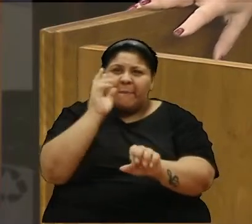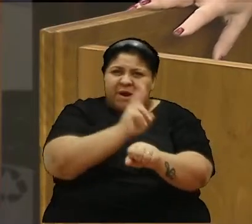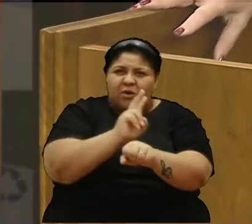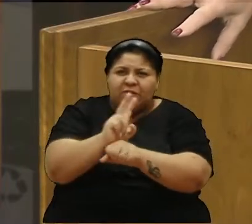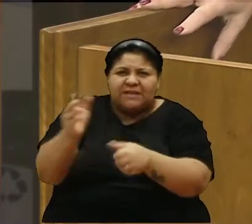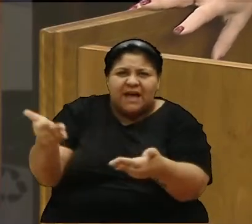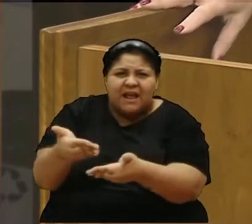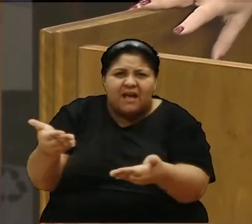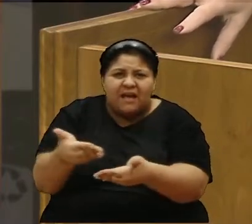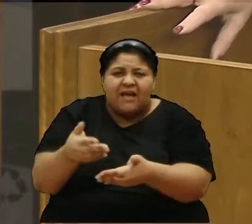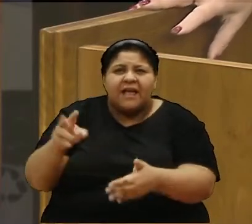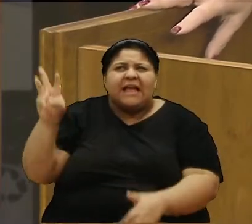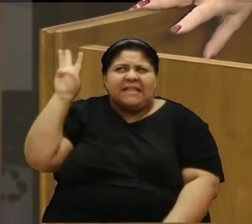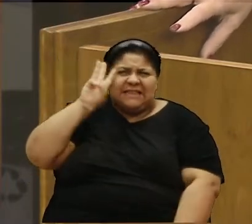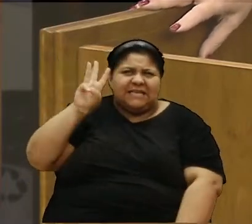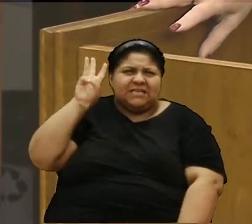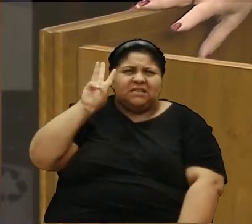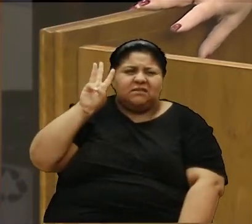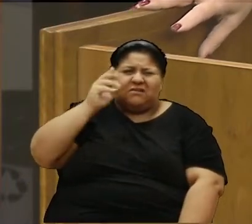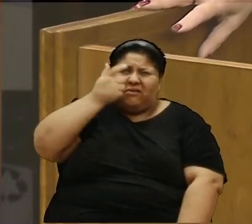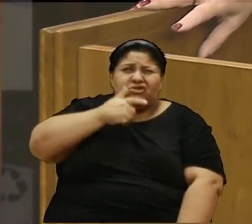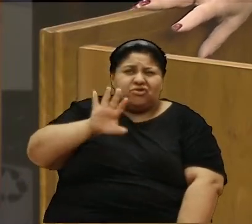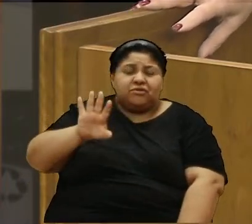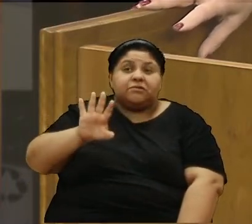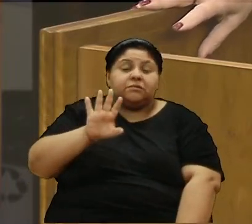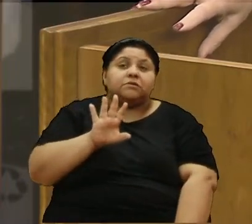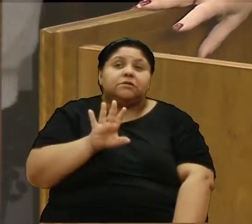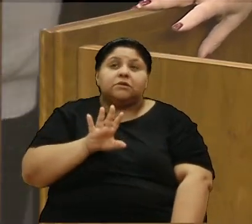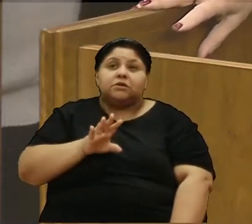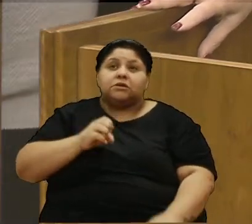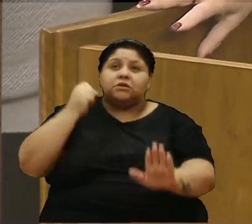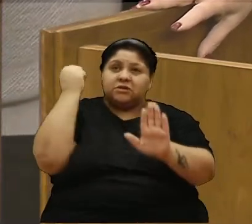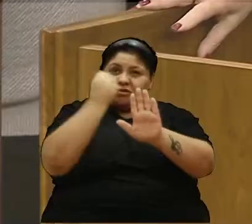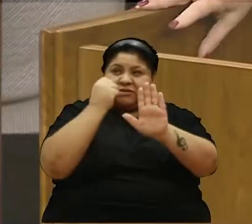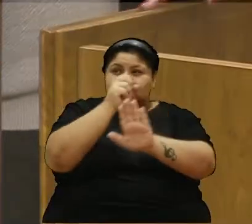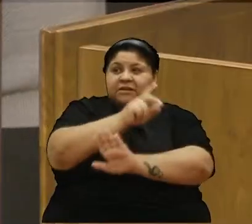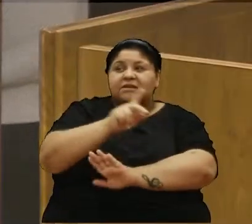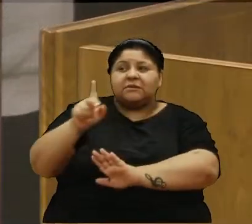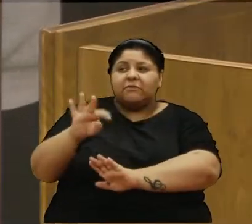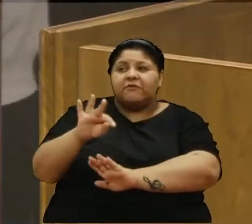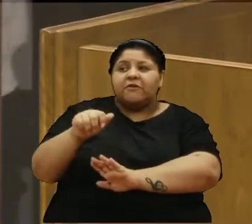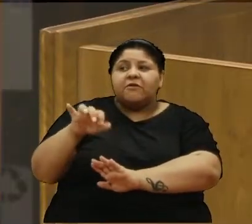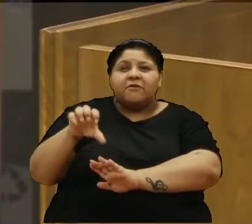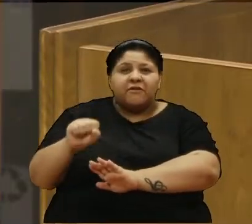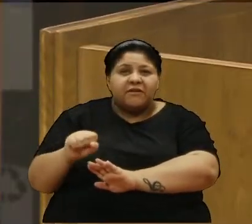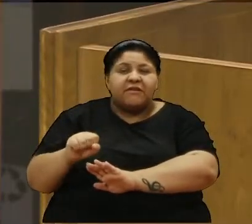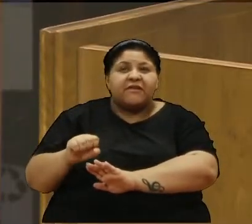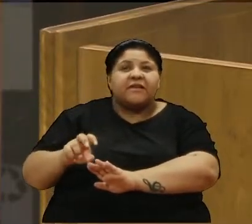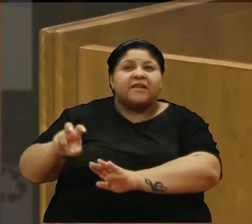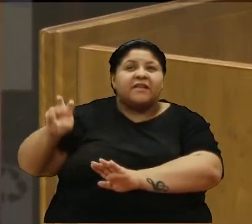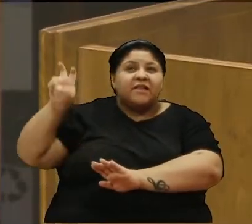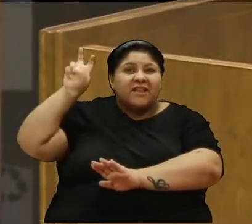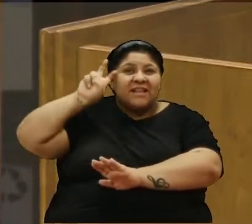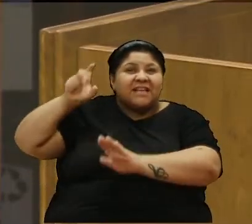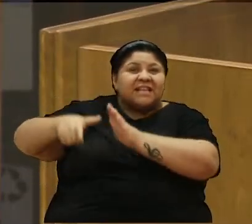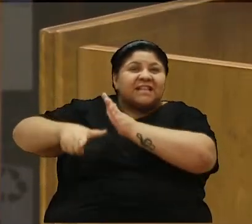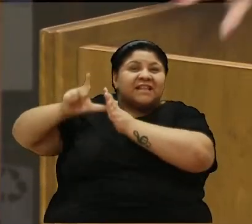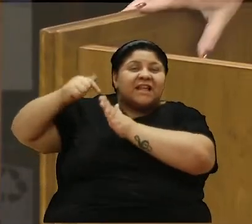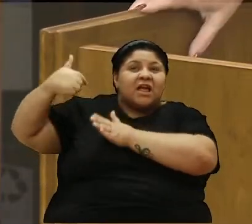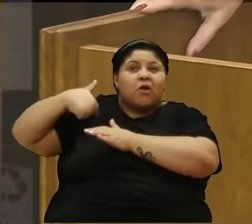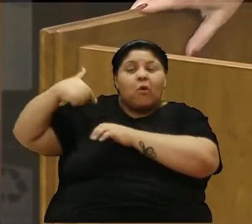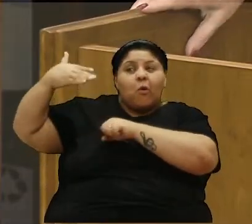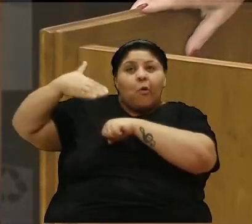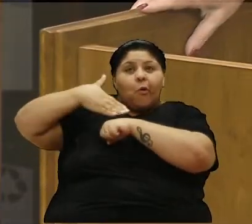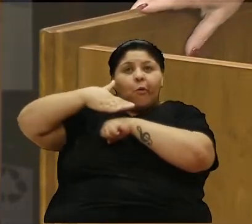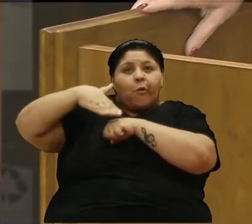Na terça-feira, se eu não me engano, foi o esfaqueamento da professora Thaís. E na quinta-feira anterior eu tinha conversado